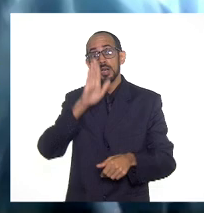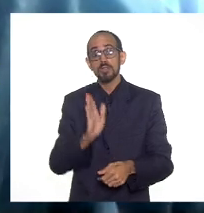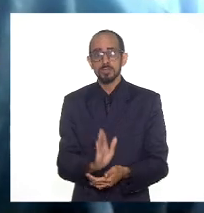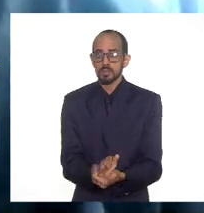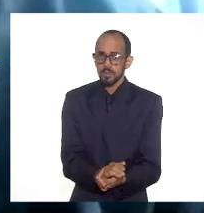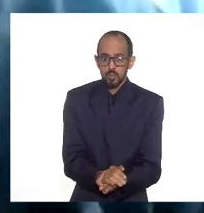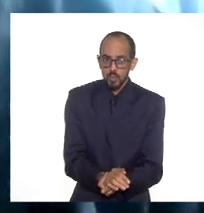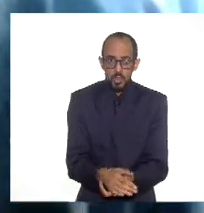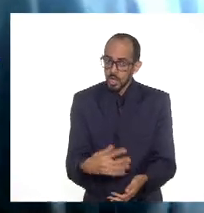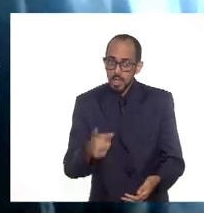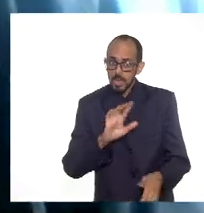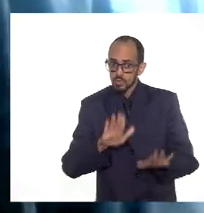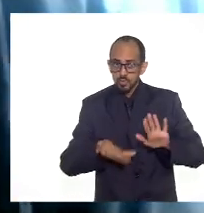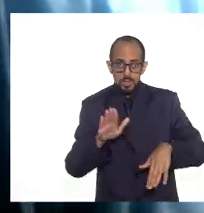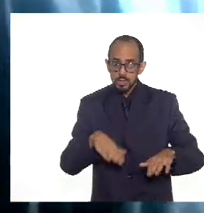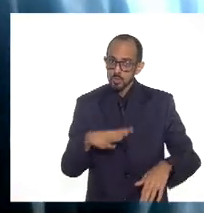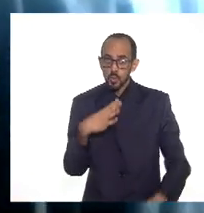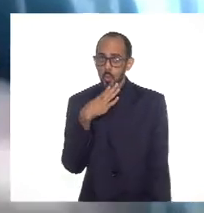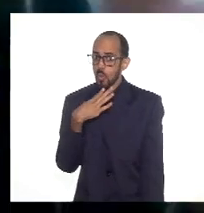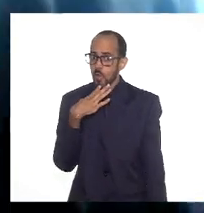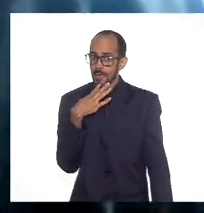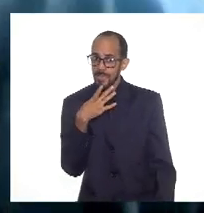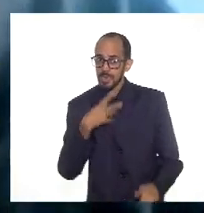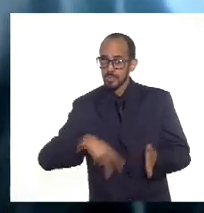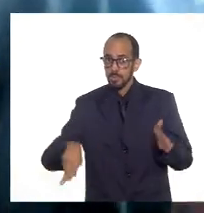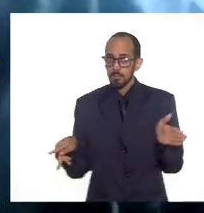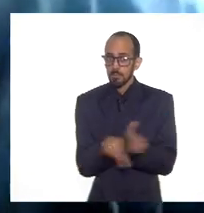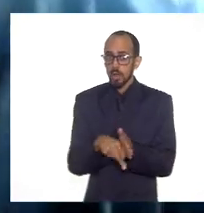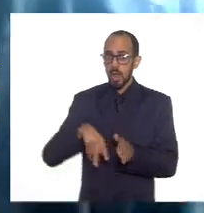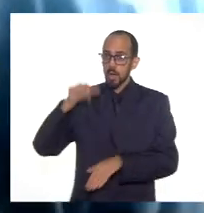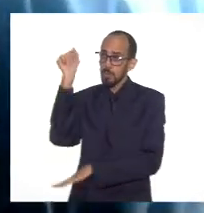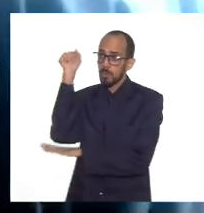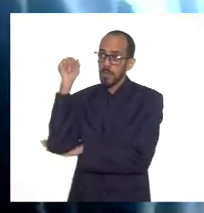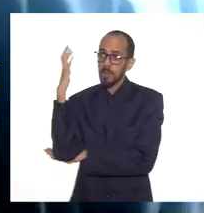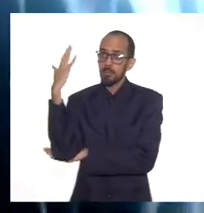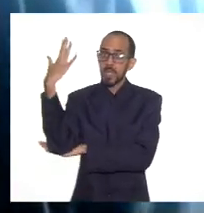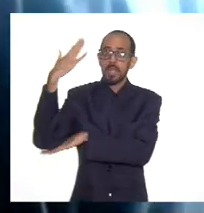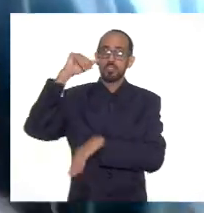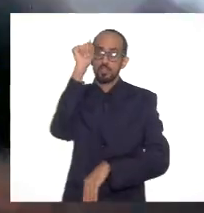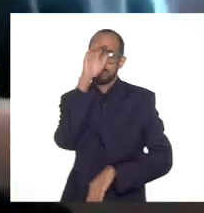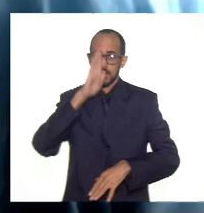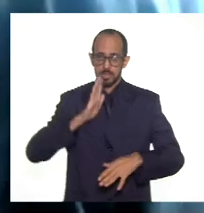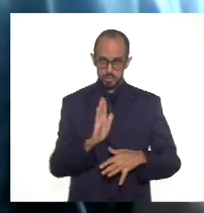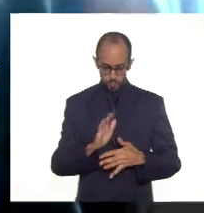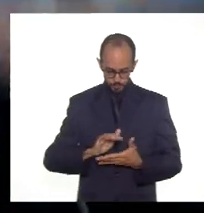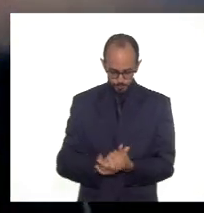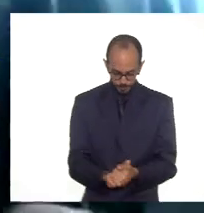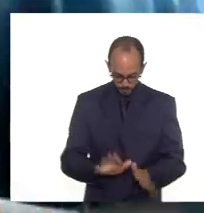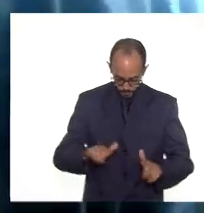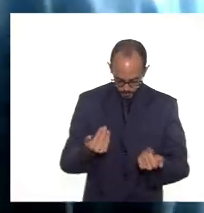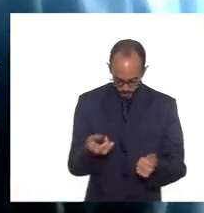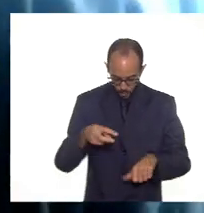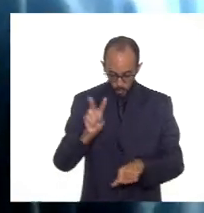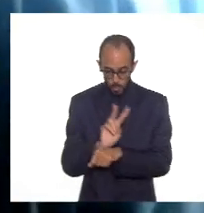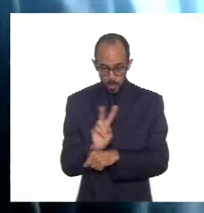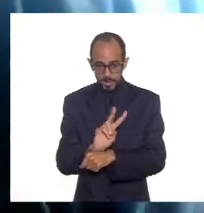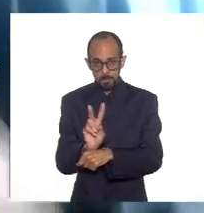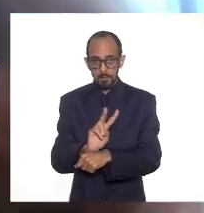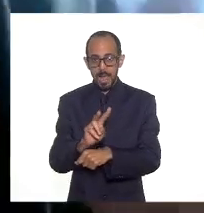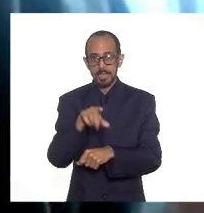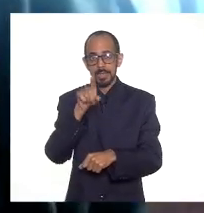nossa flora, né? Do que há que ser defendido, do que está ameaçado. Então, o guarda-parque é a alma do